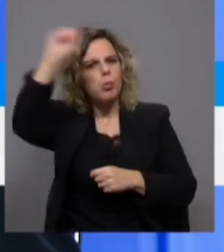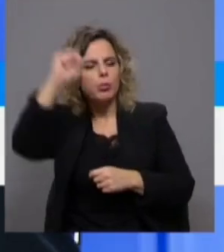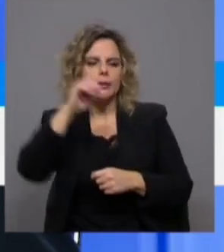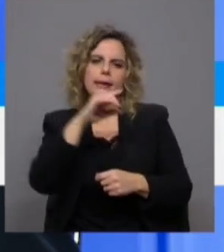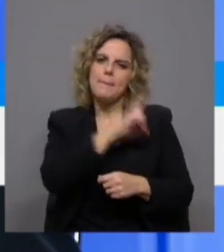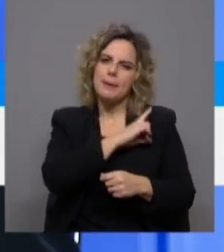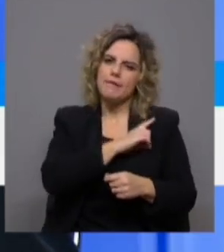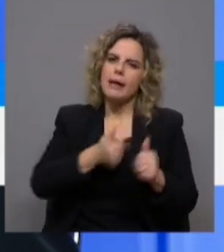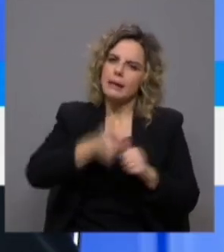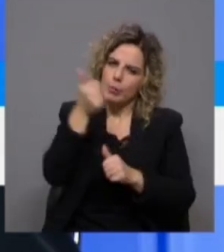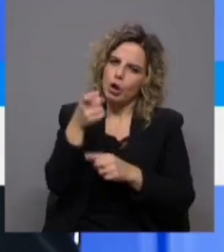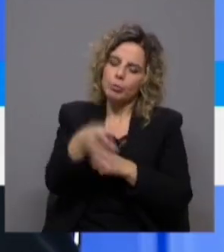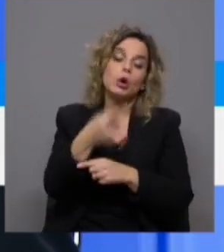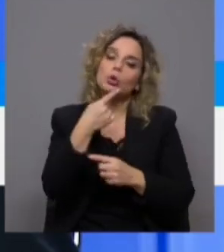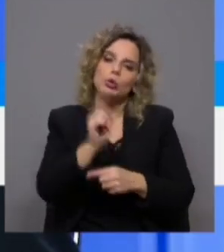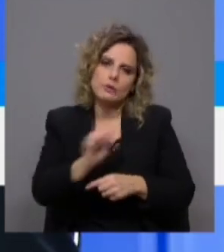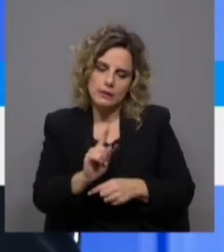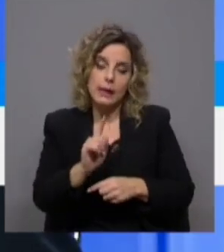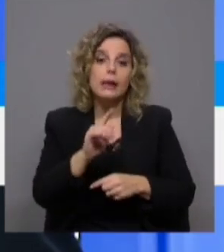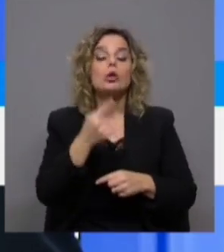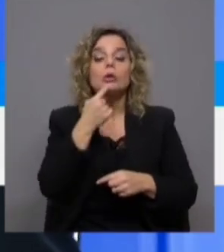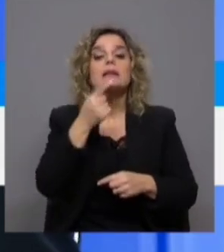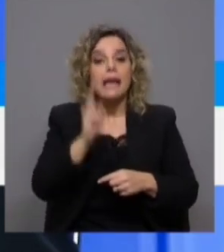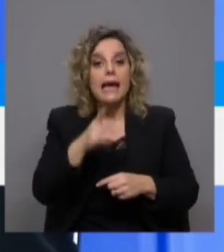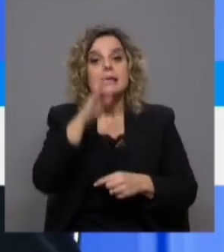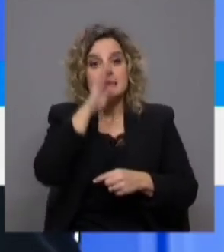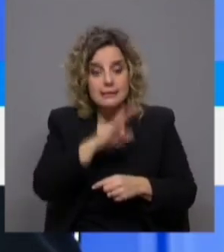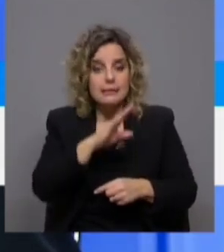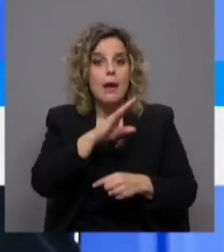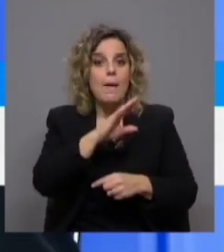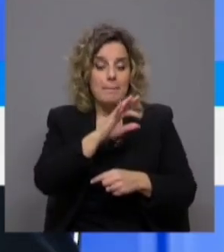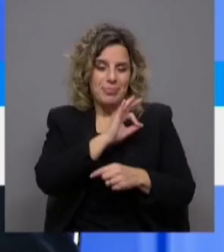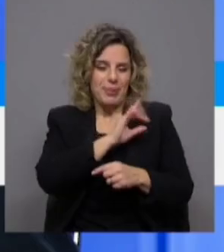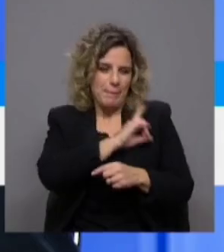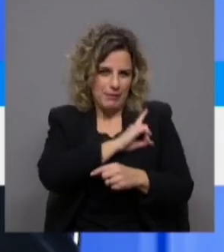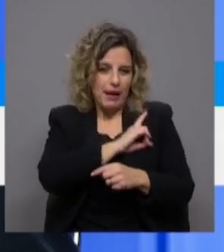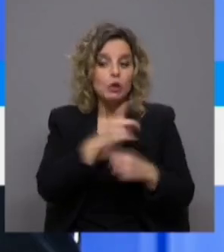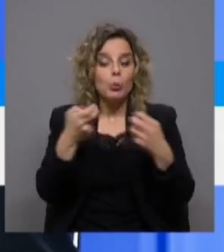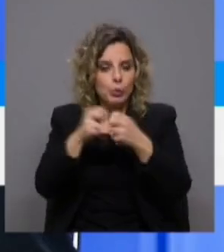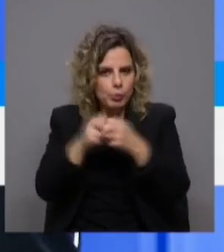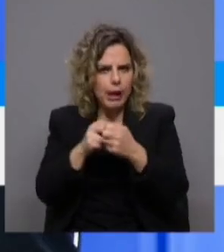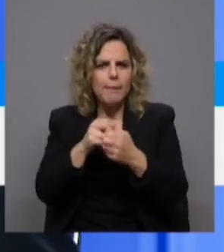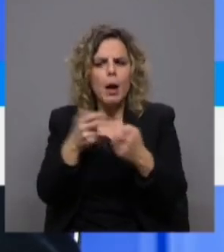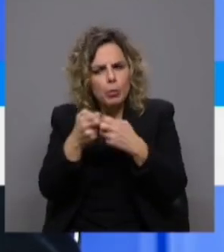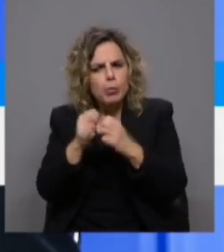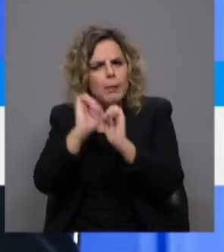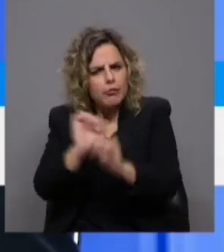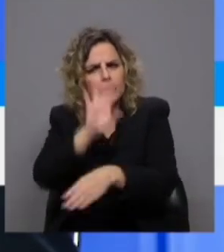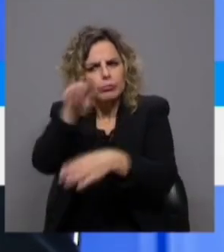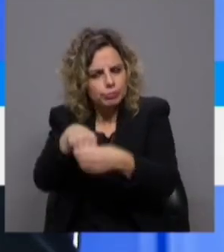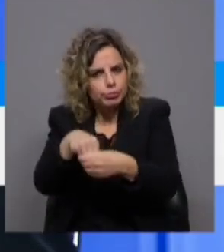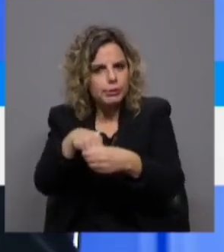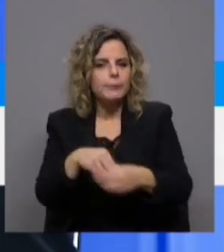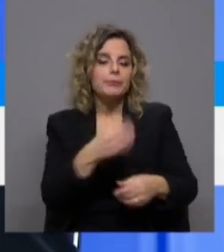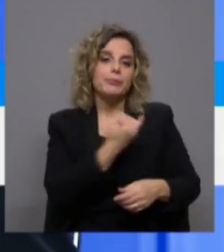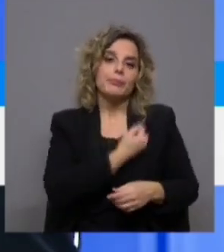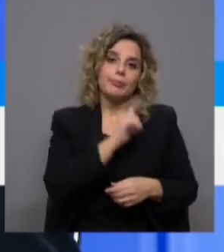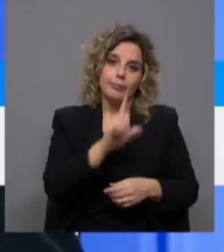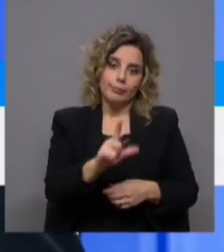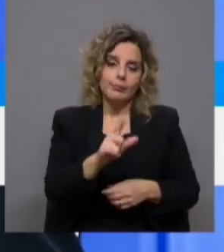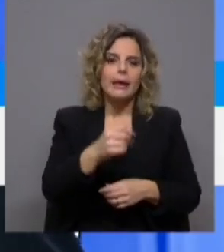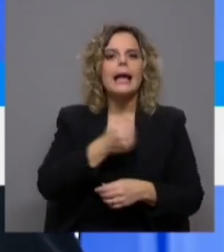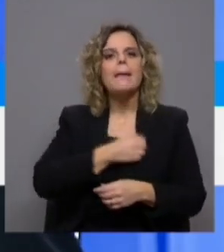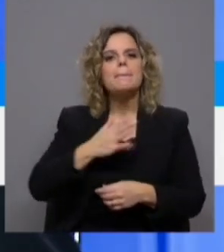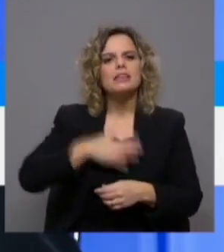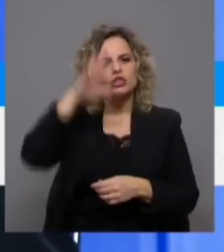não estou dizer isso eu tô dizer é que ser estão privada ativar um problema Esse problema deve ficar nos privados todos os liberais não só defender que as empresas não devem pertencer